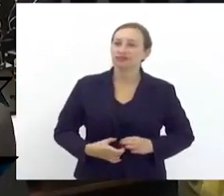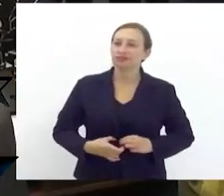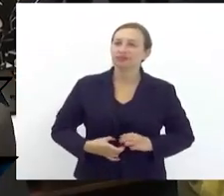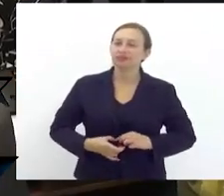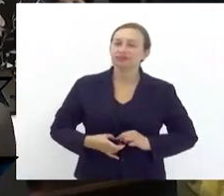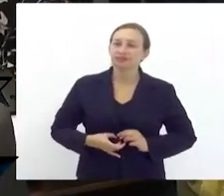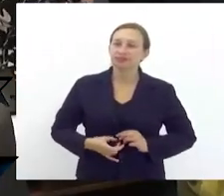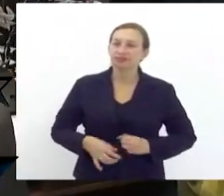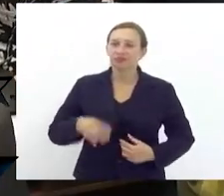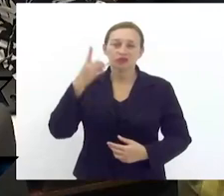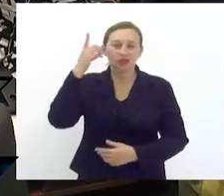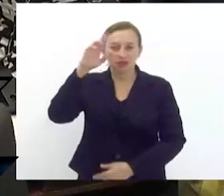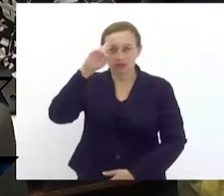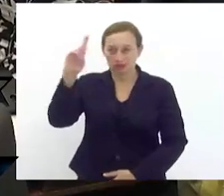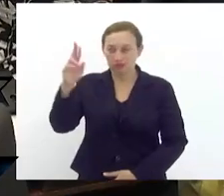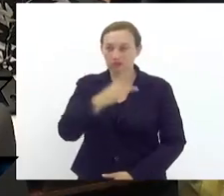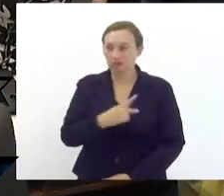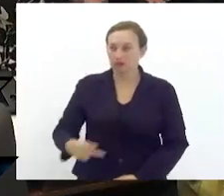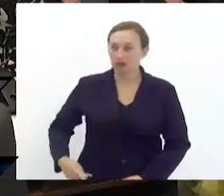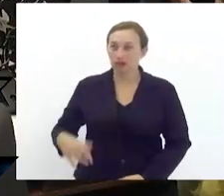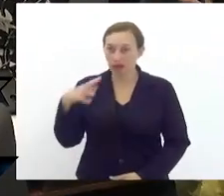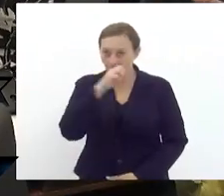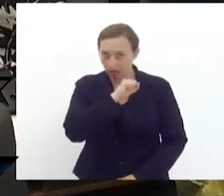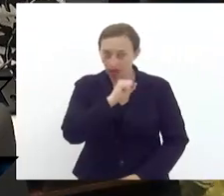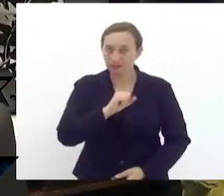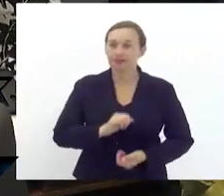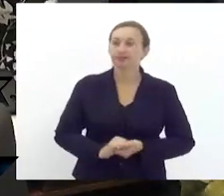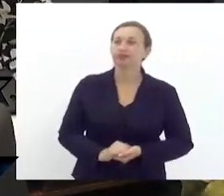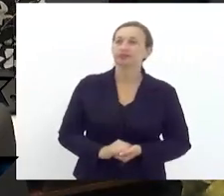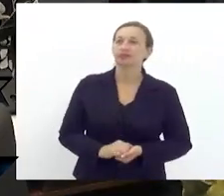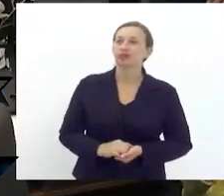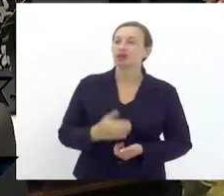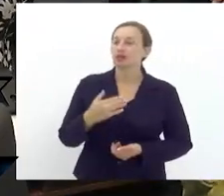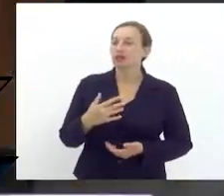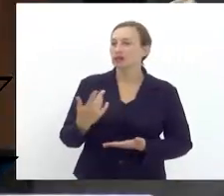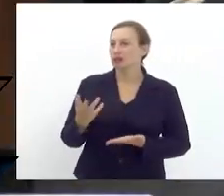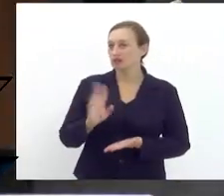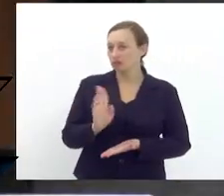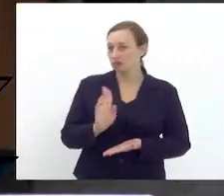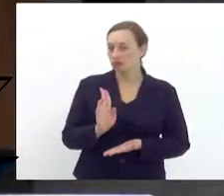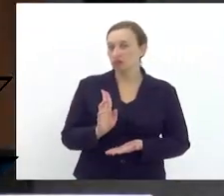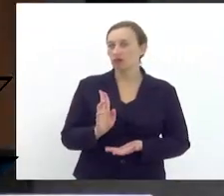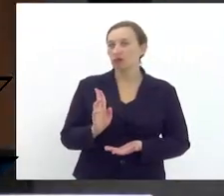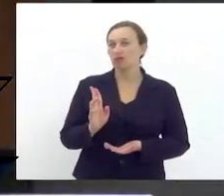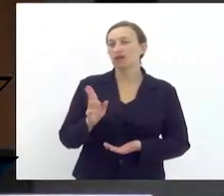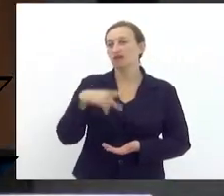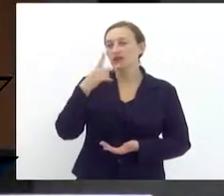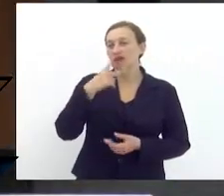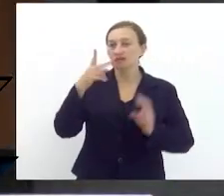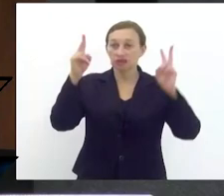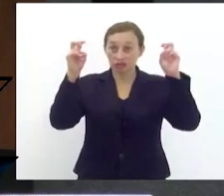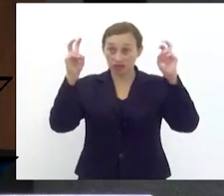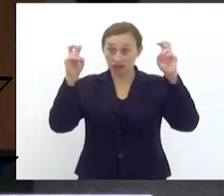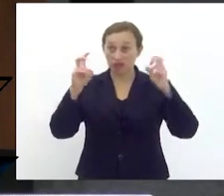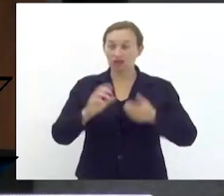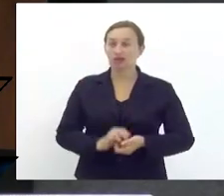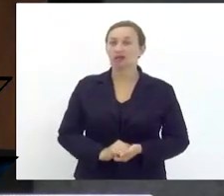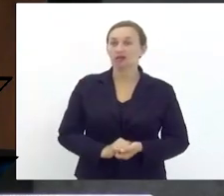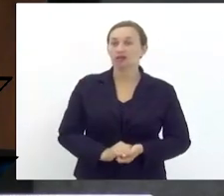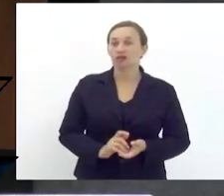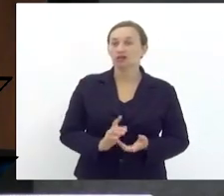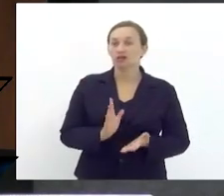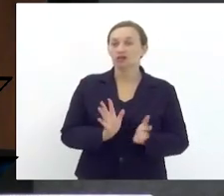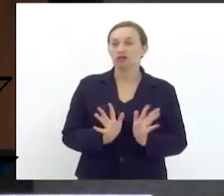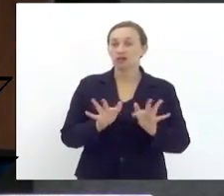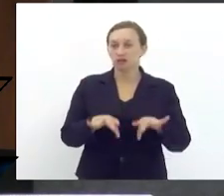senhor presidente rapidamente eu tinha me inscrito para falar sobre esse tema no expediente